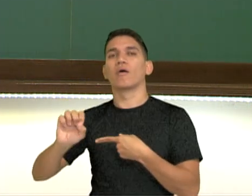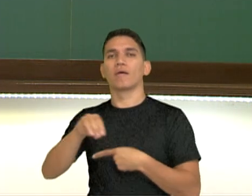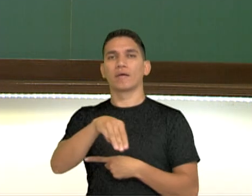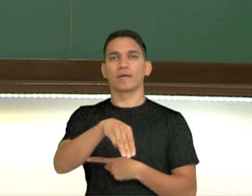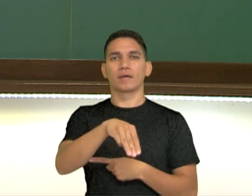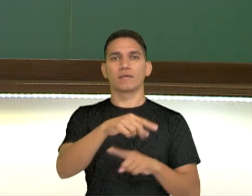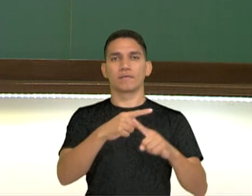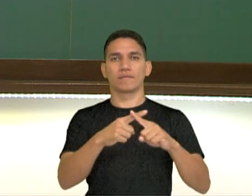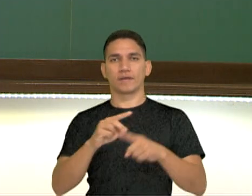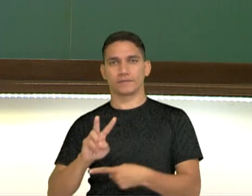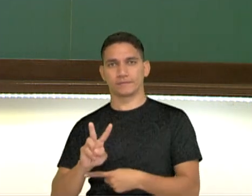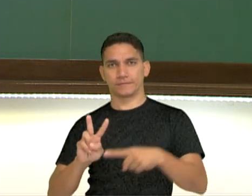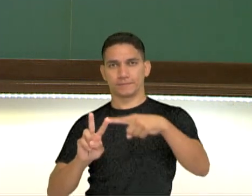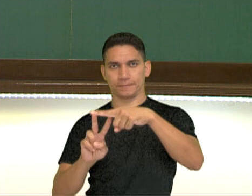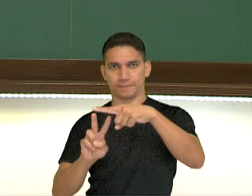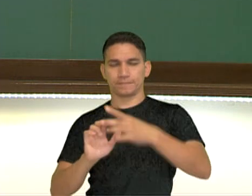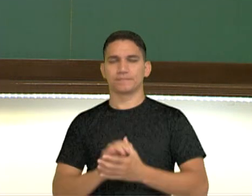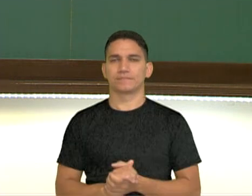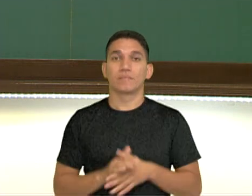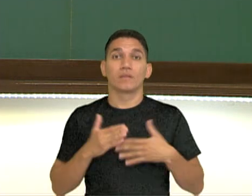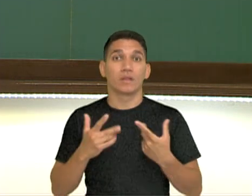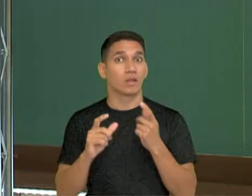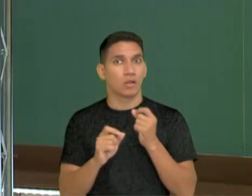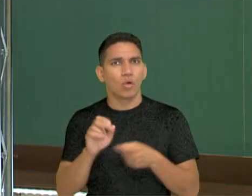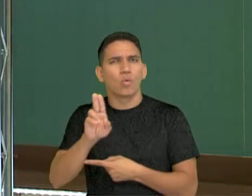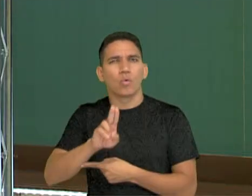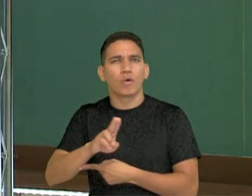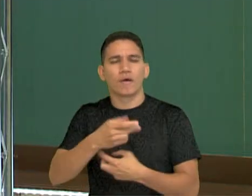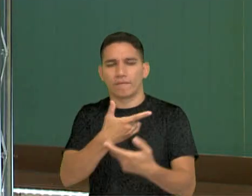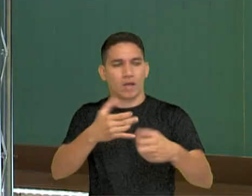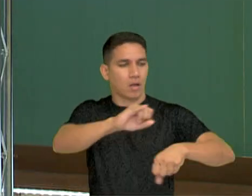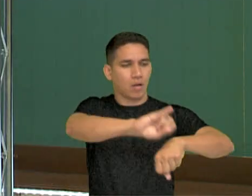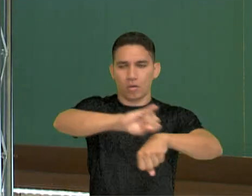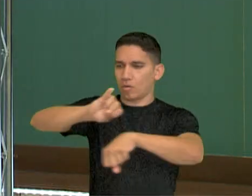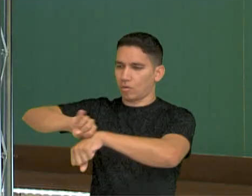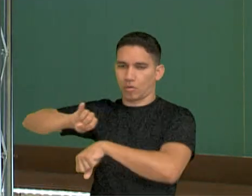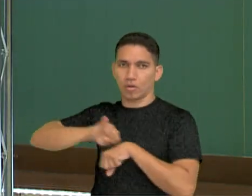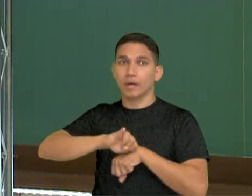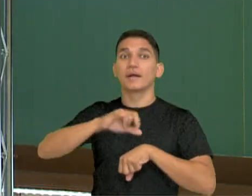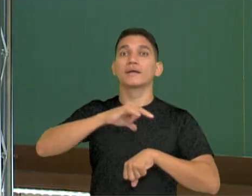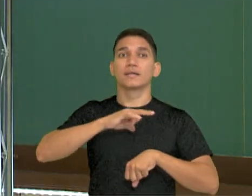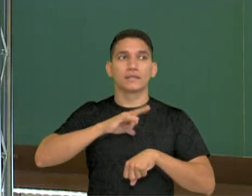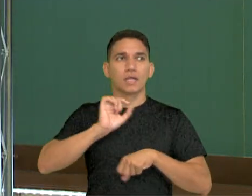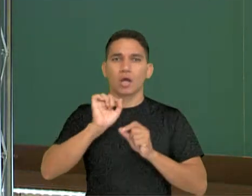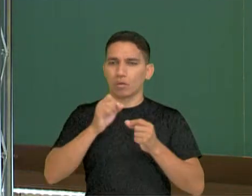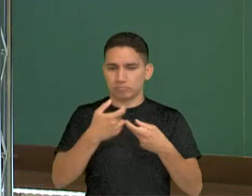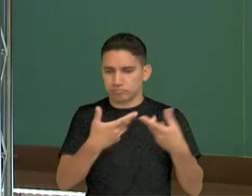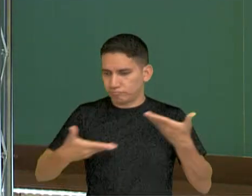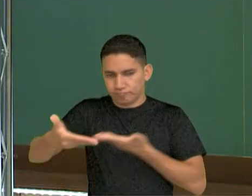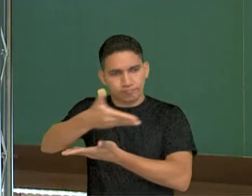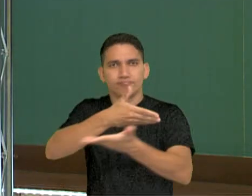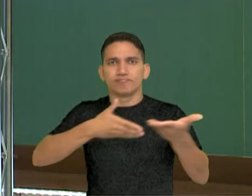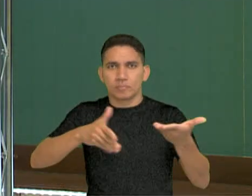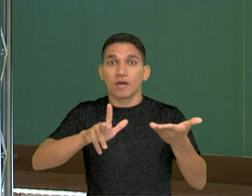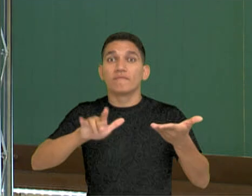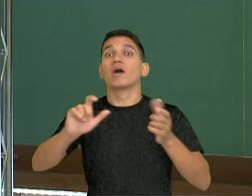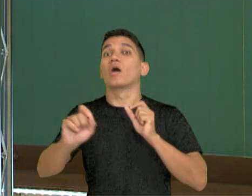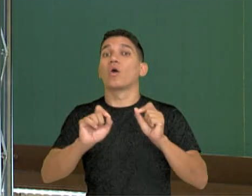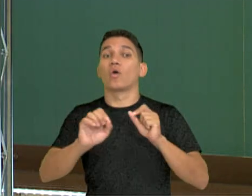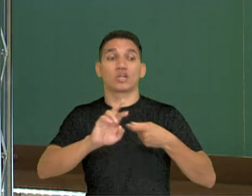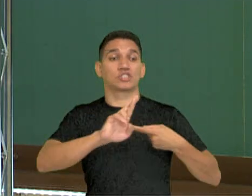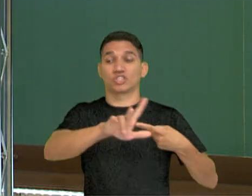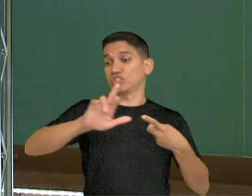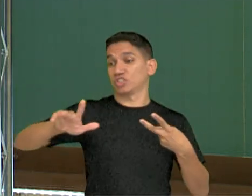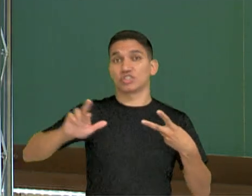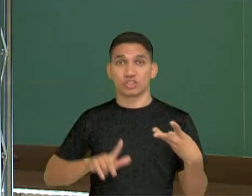v. Bem, quando você tem vários objetos ali e eles têm uma certa interação, quer dizer que eles vão ter